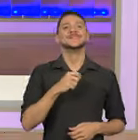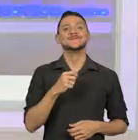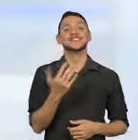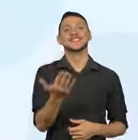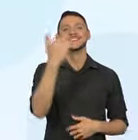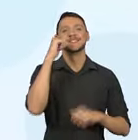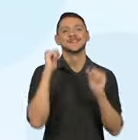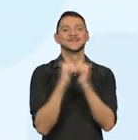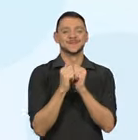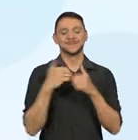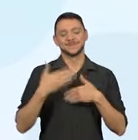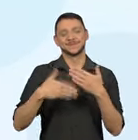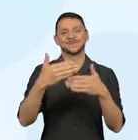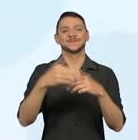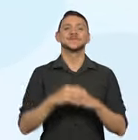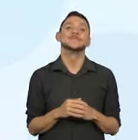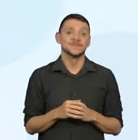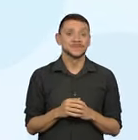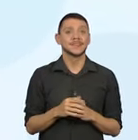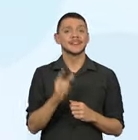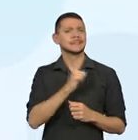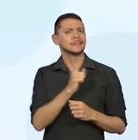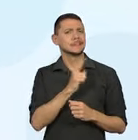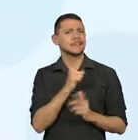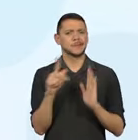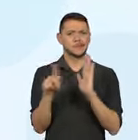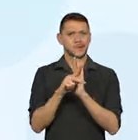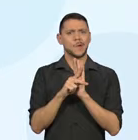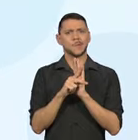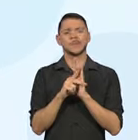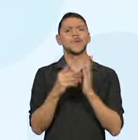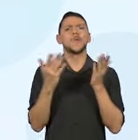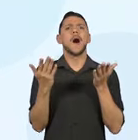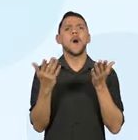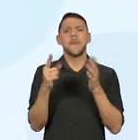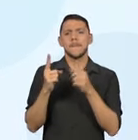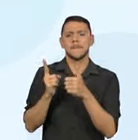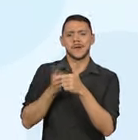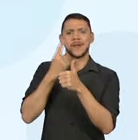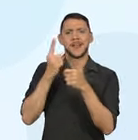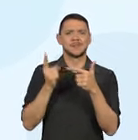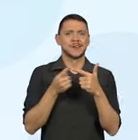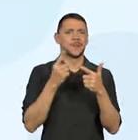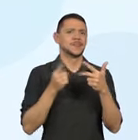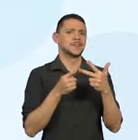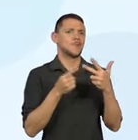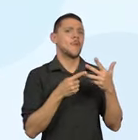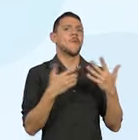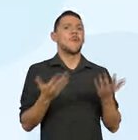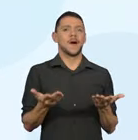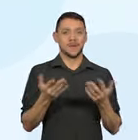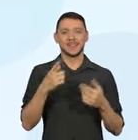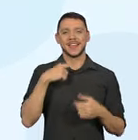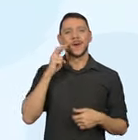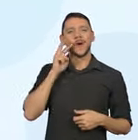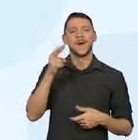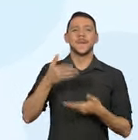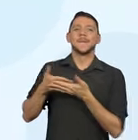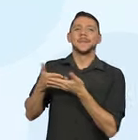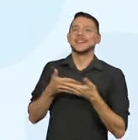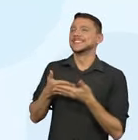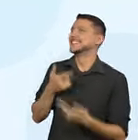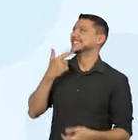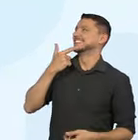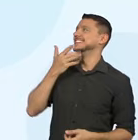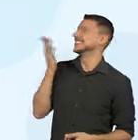Avançando. Qual é a ordem do processo de digestão? Não falei desse bebezinho todo feliz aqui sorrindo. Olha a alegria dele